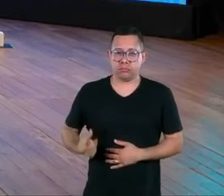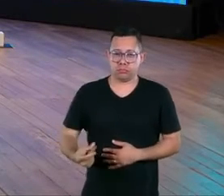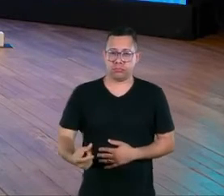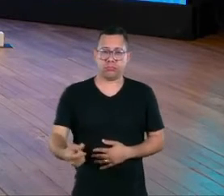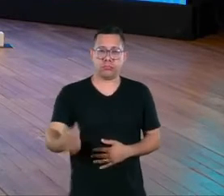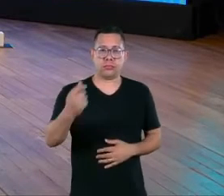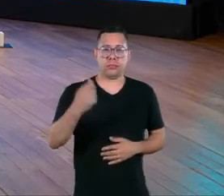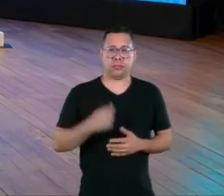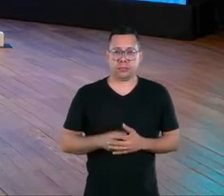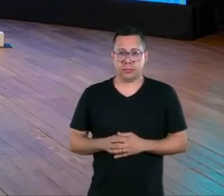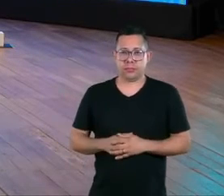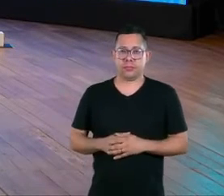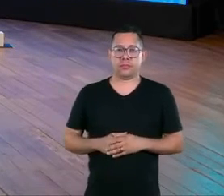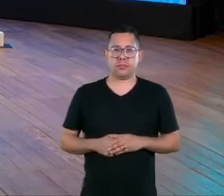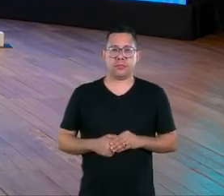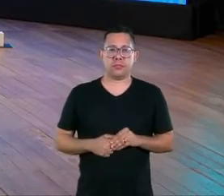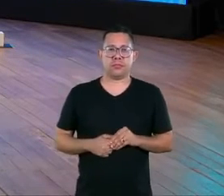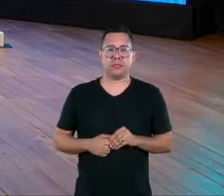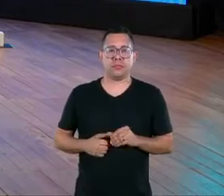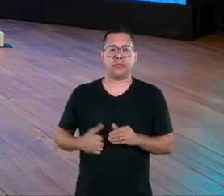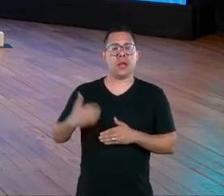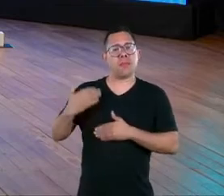como de nos aproximar. Décadas depois,